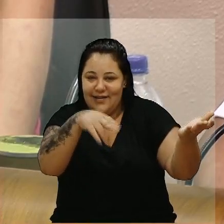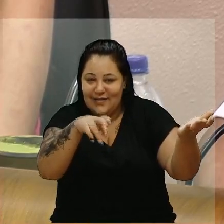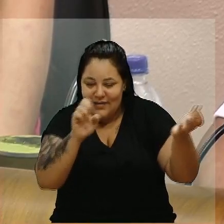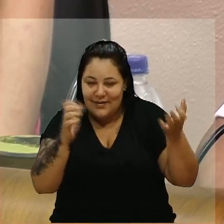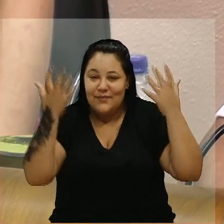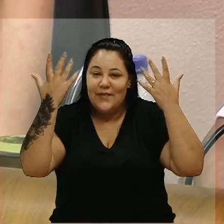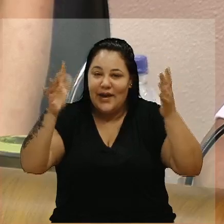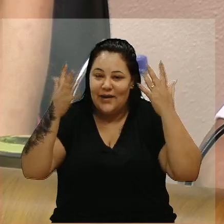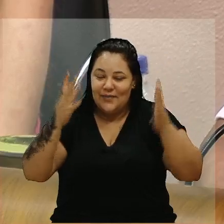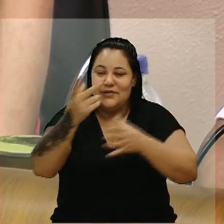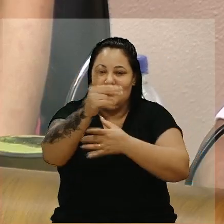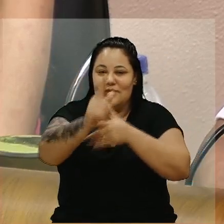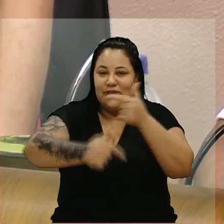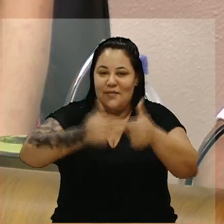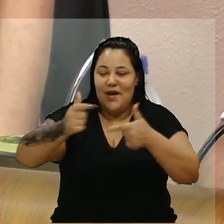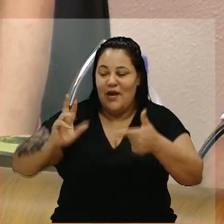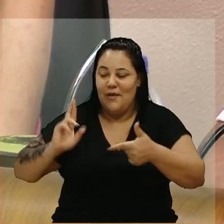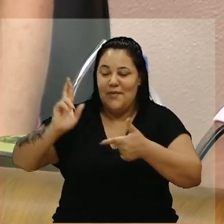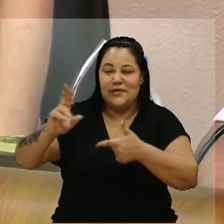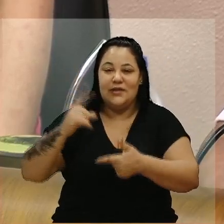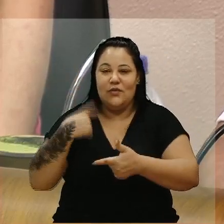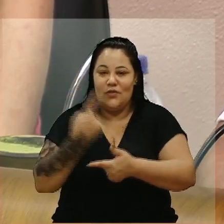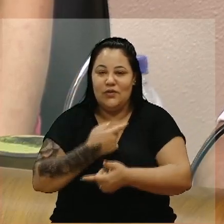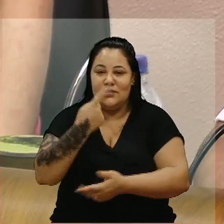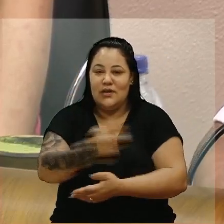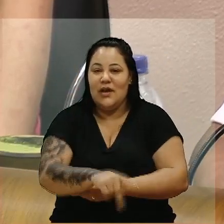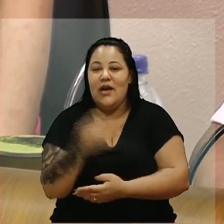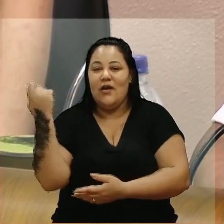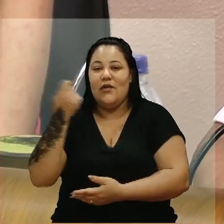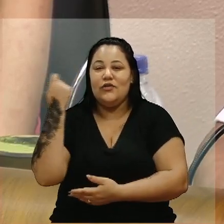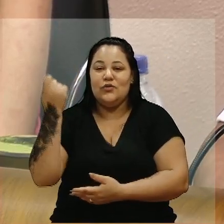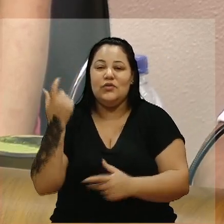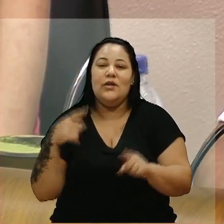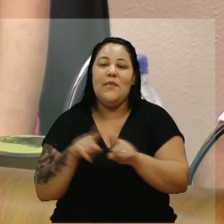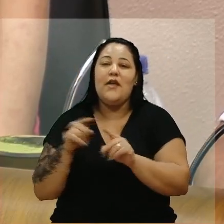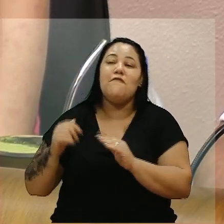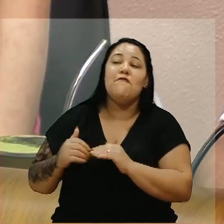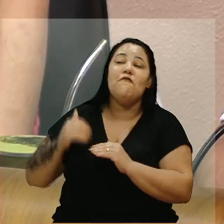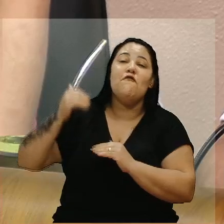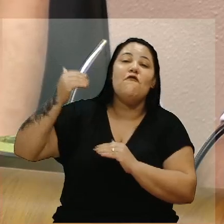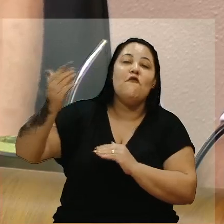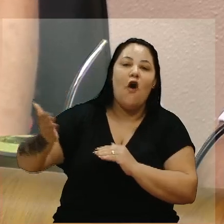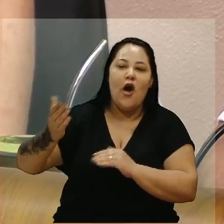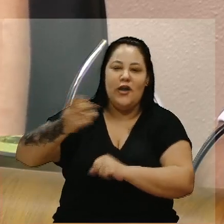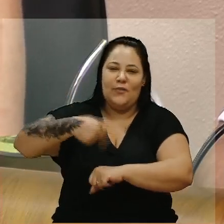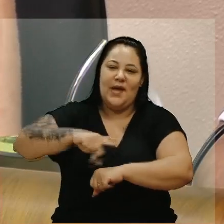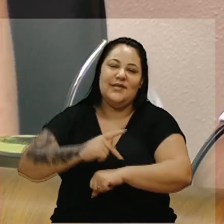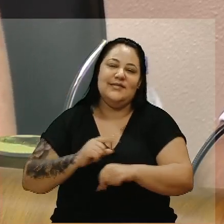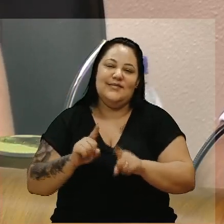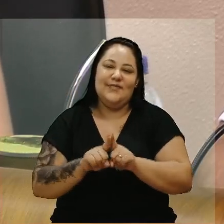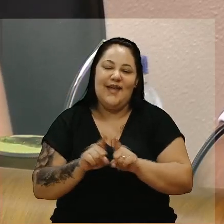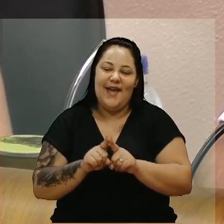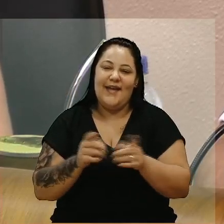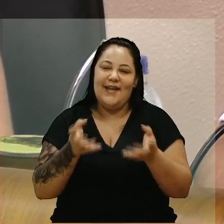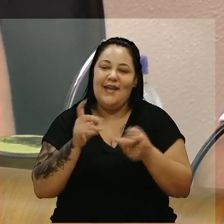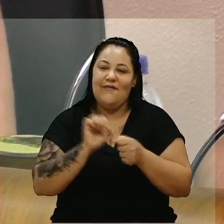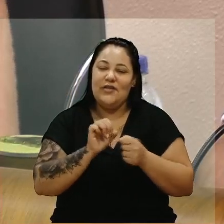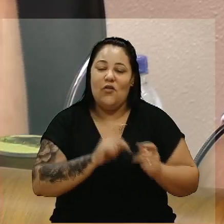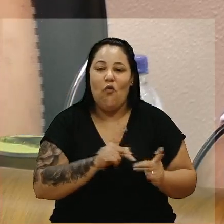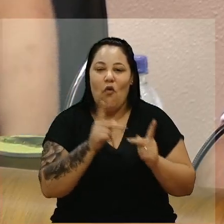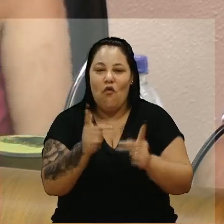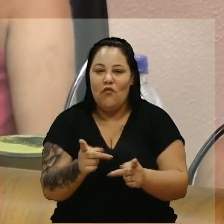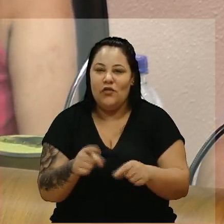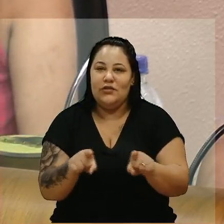parabéns por representar o nosso estado, né, fora do nosso país. Fazer um convite aqui